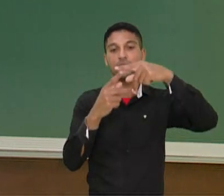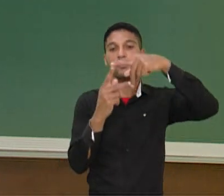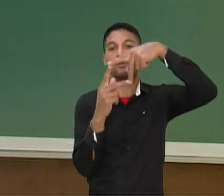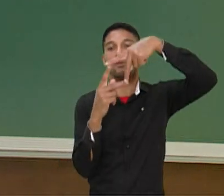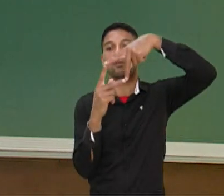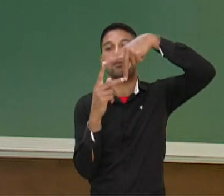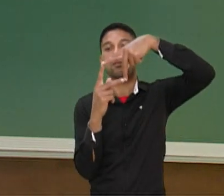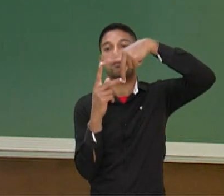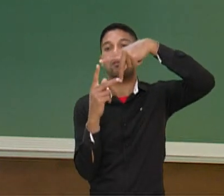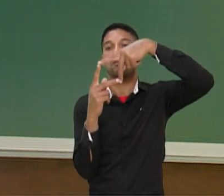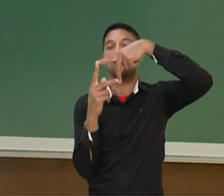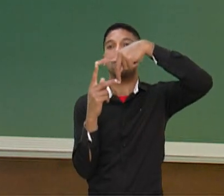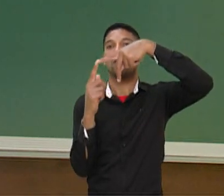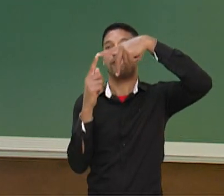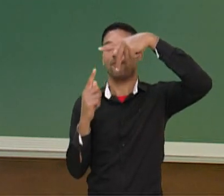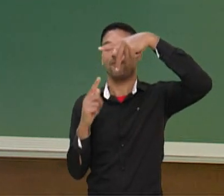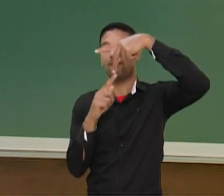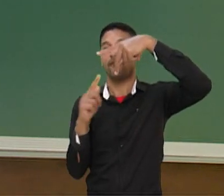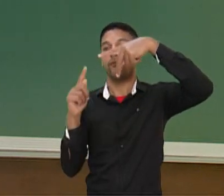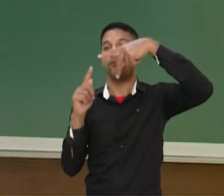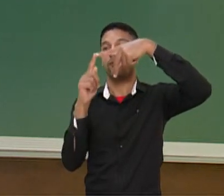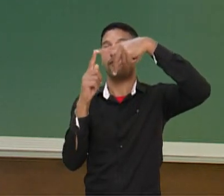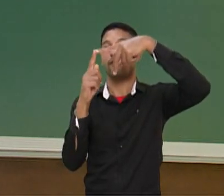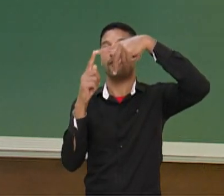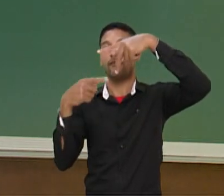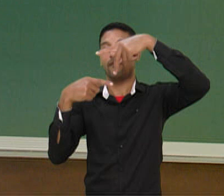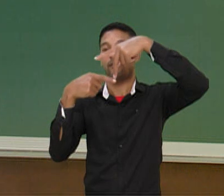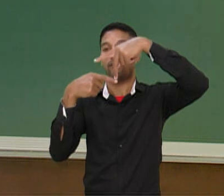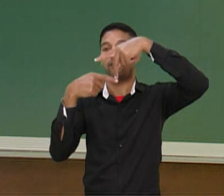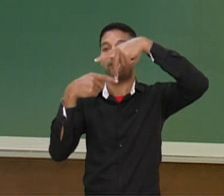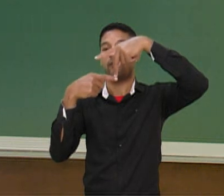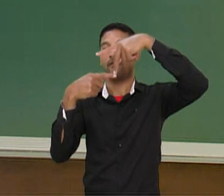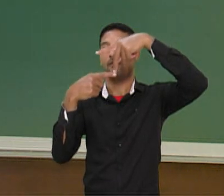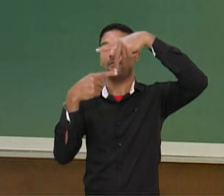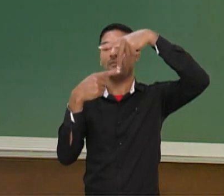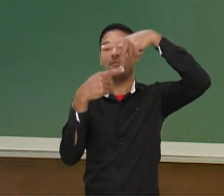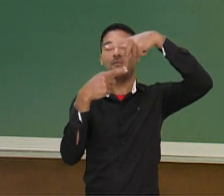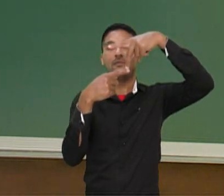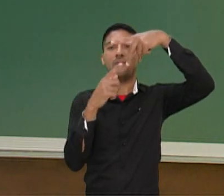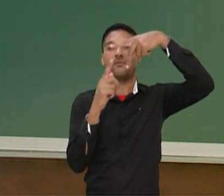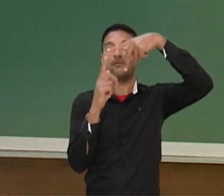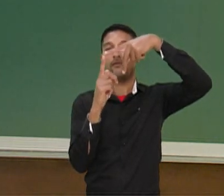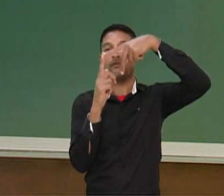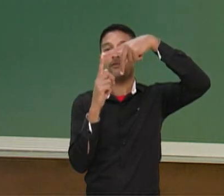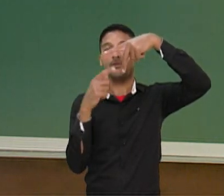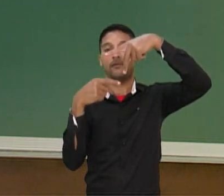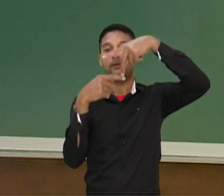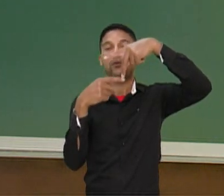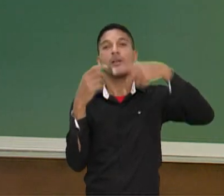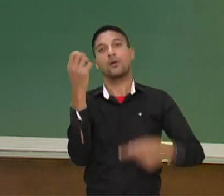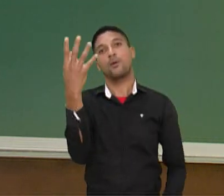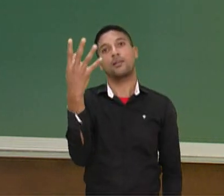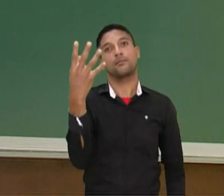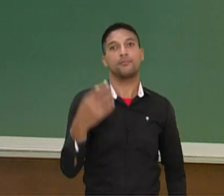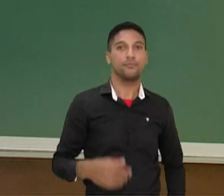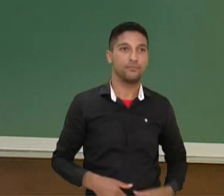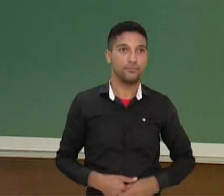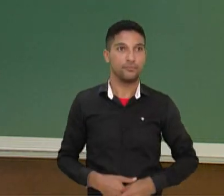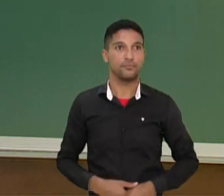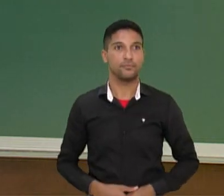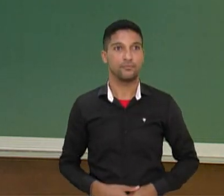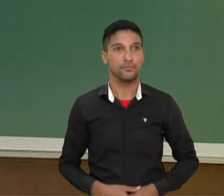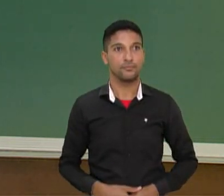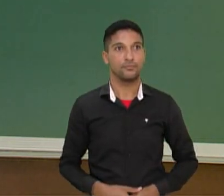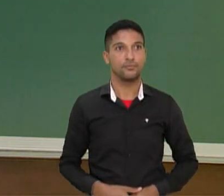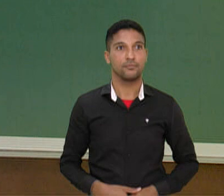lados. Número de triângulos, 2. Por que eu fiz 4 menos 2? Eu fiz o número de